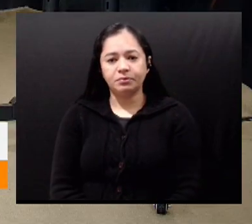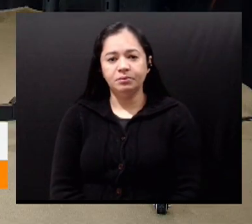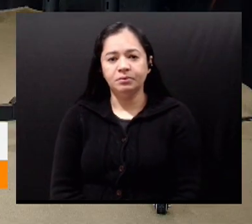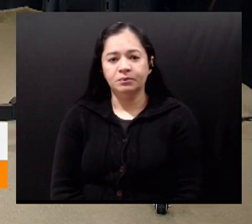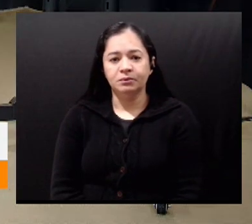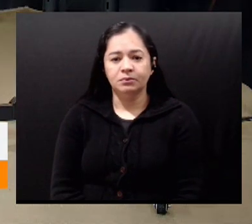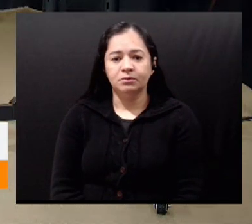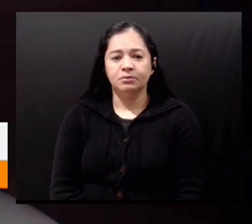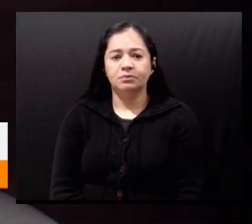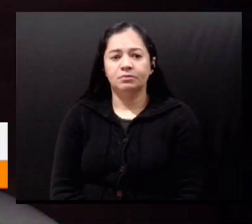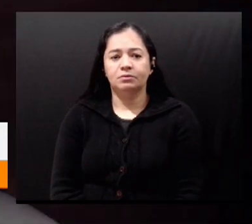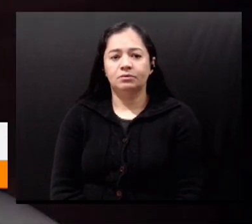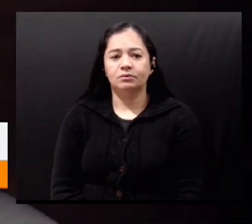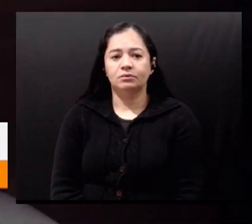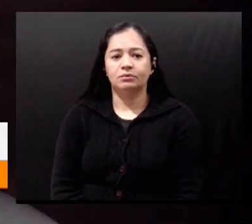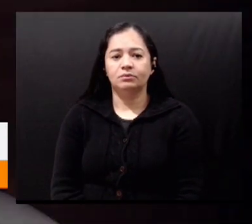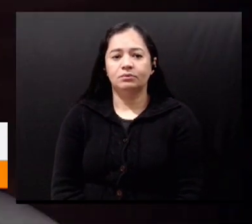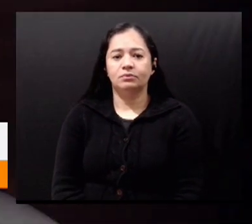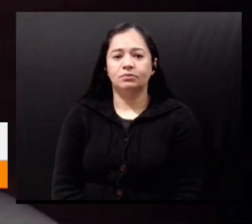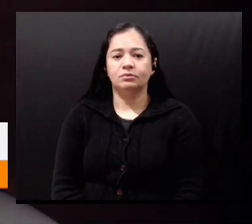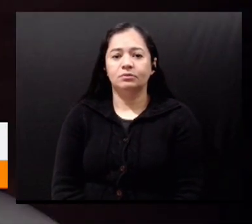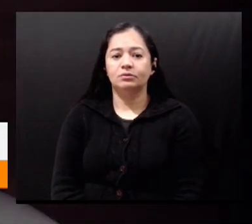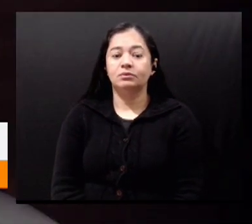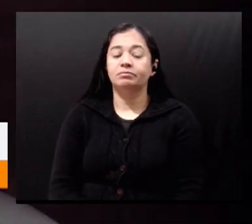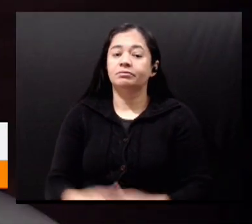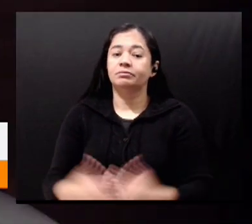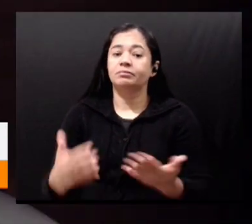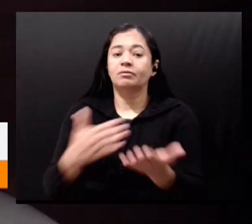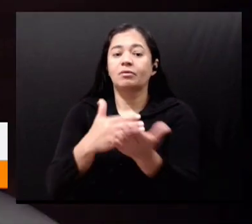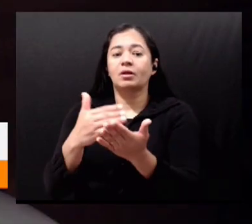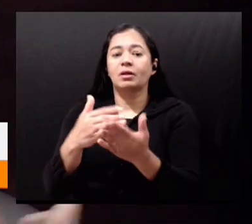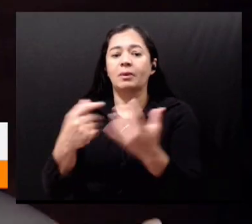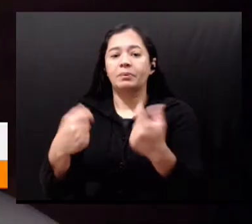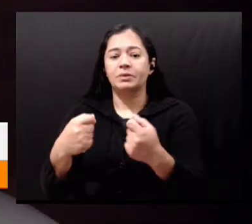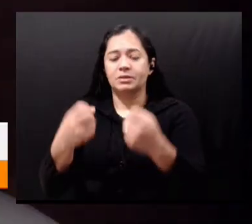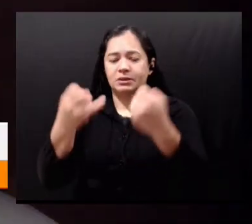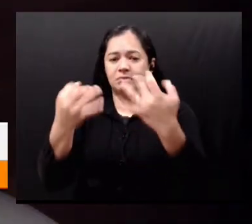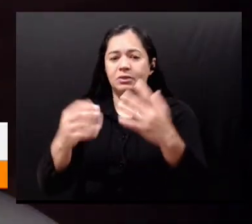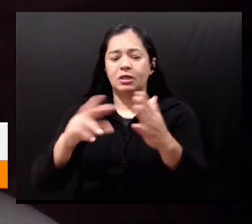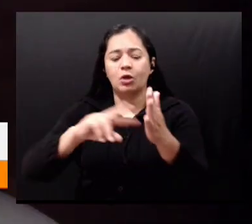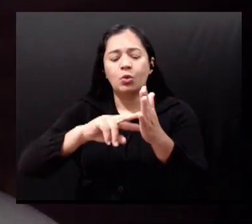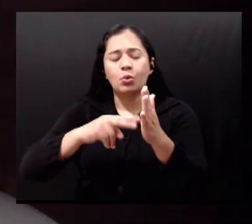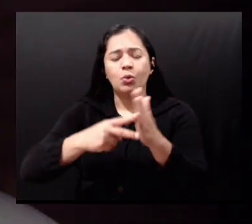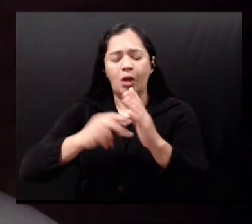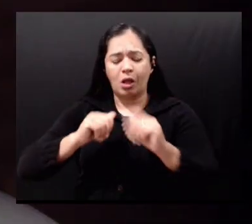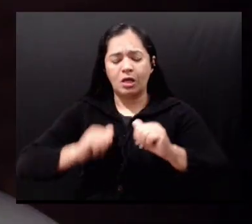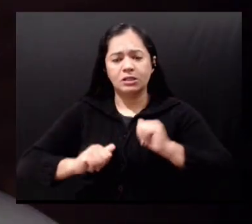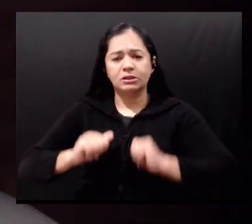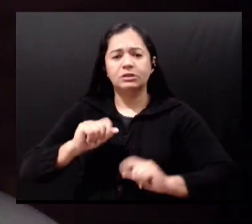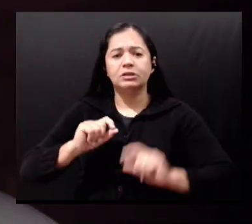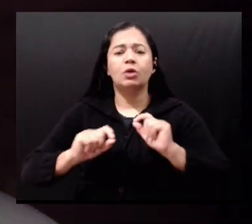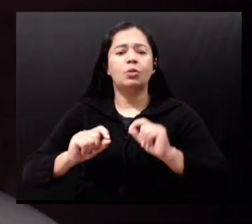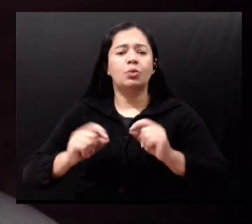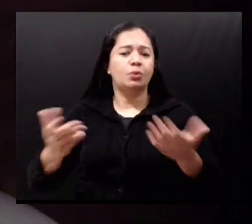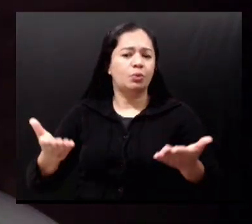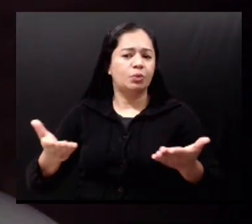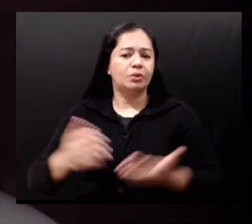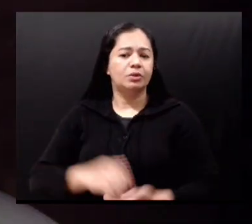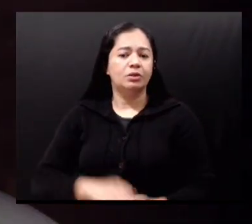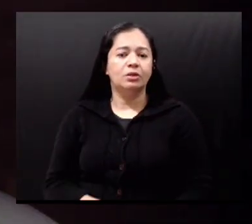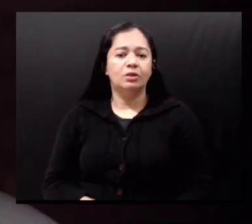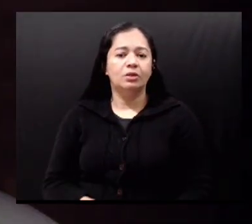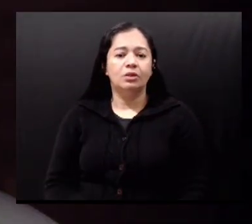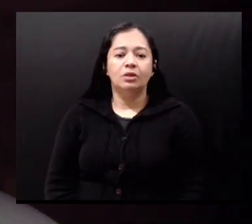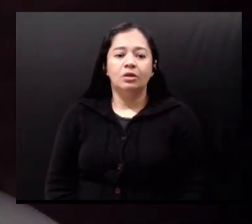para começar, né, a gente precisa explicar o que é ansiedade. Uhum. Eu e a Giovana estávamos conversando aqui antes e falou assim: bom, para a gente começar a falar